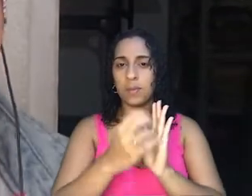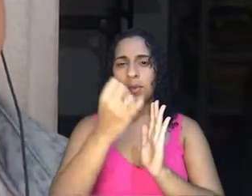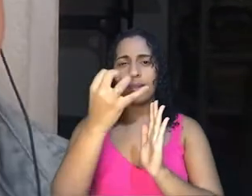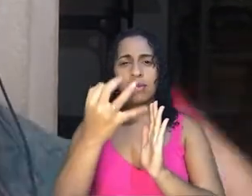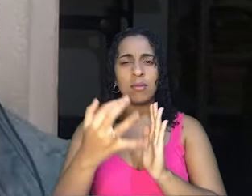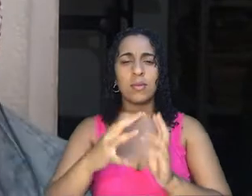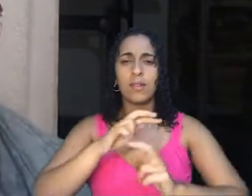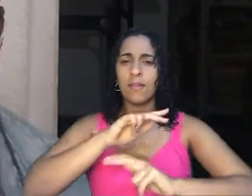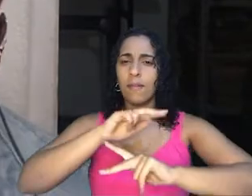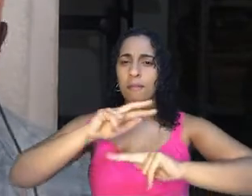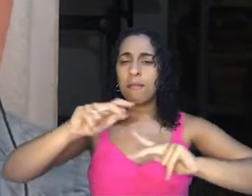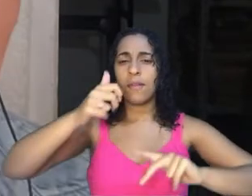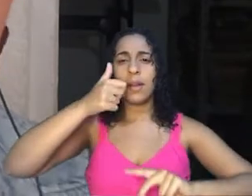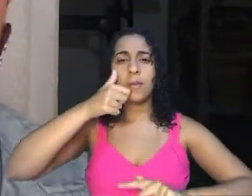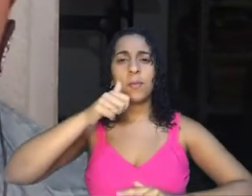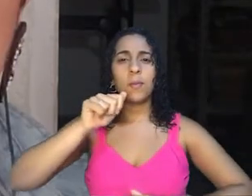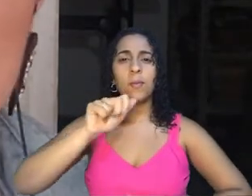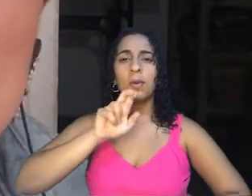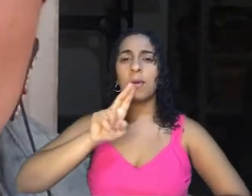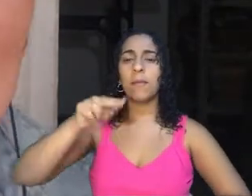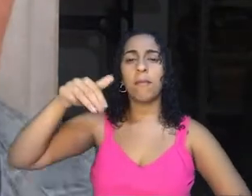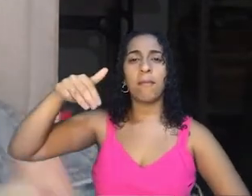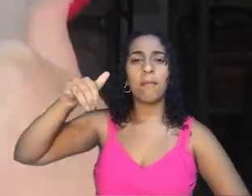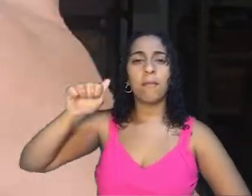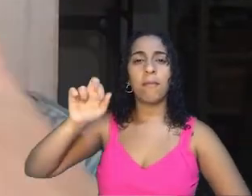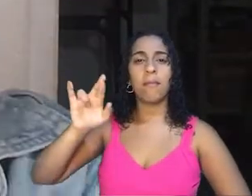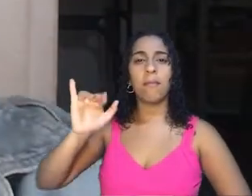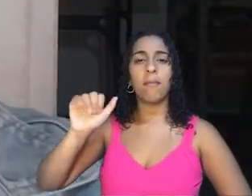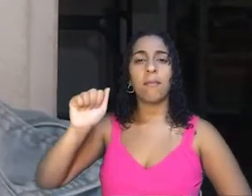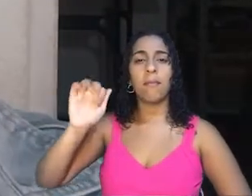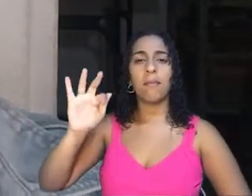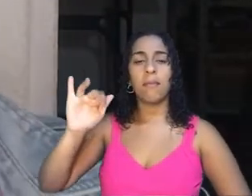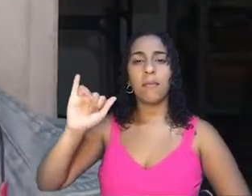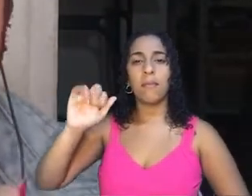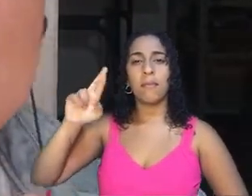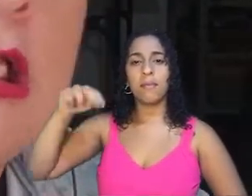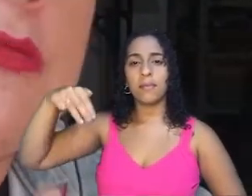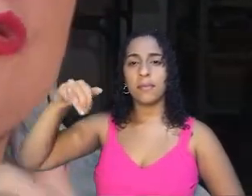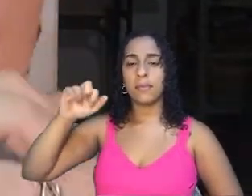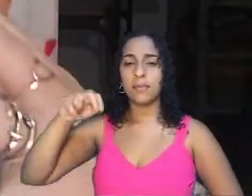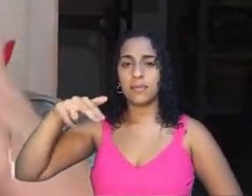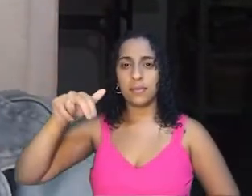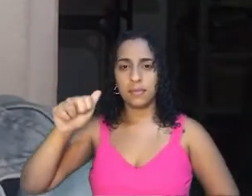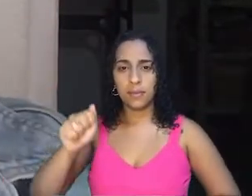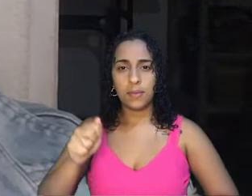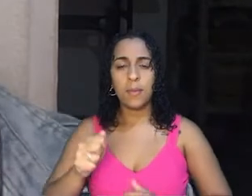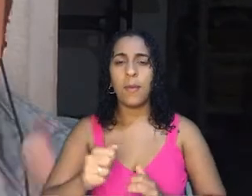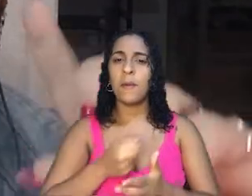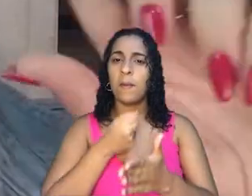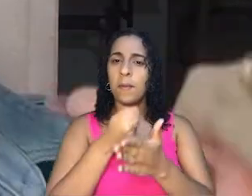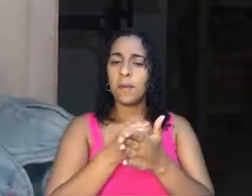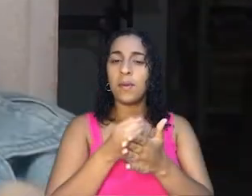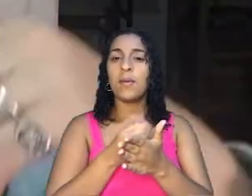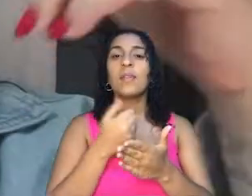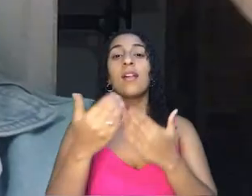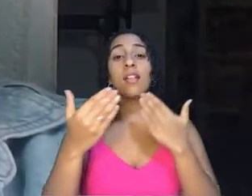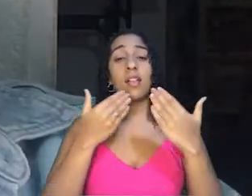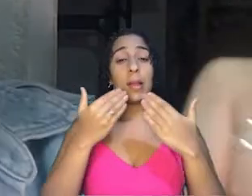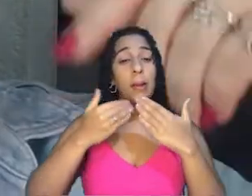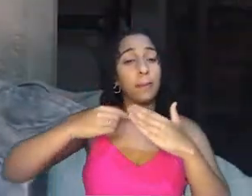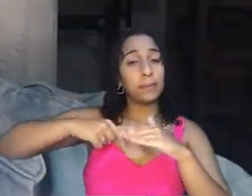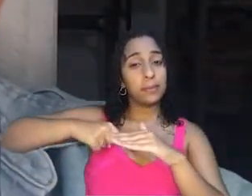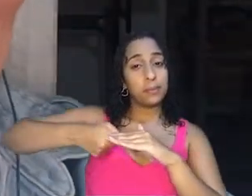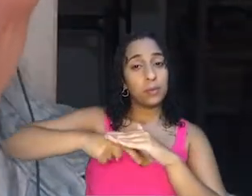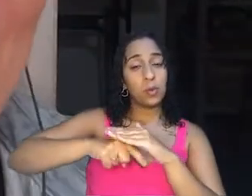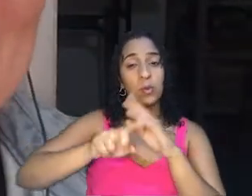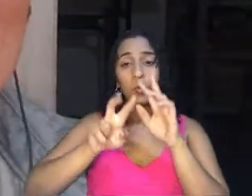né com muitas achas porque aí é um outro debate mais profundo sobre coloristas o Betinho o que daria